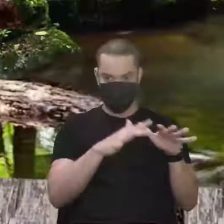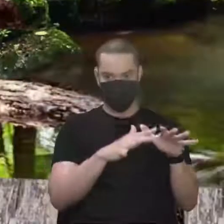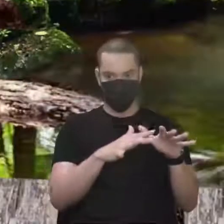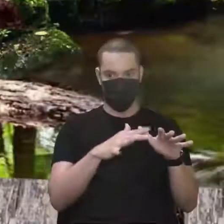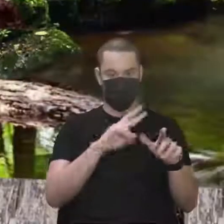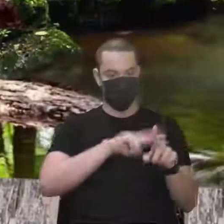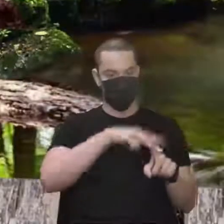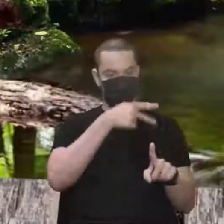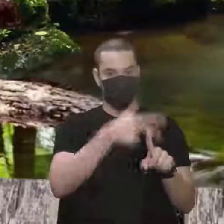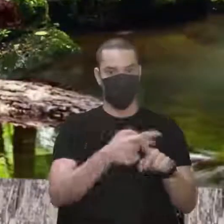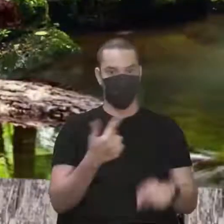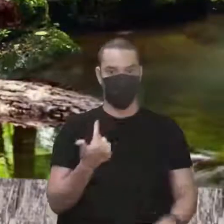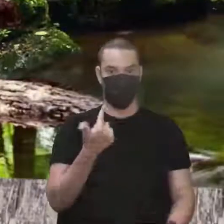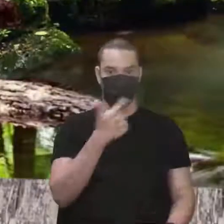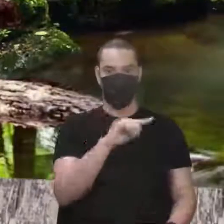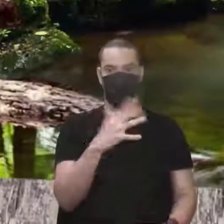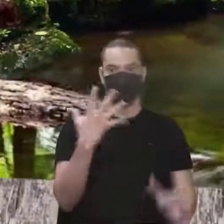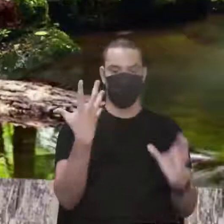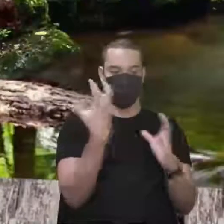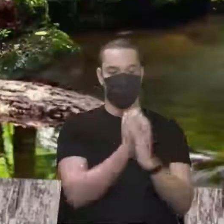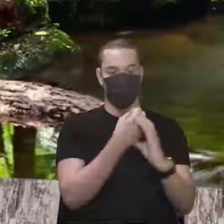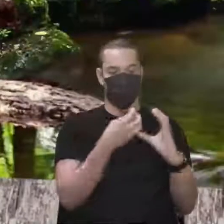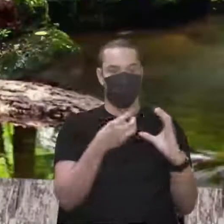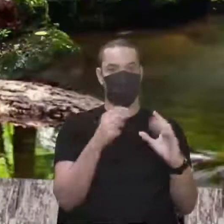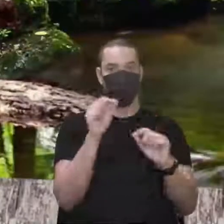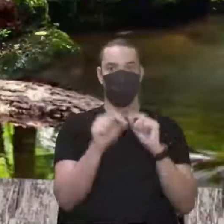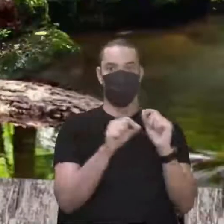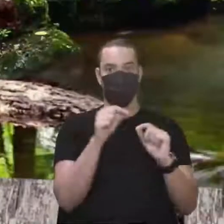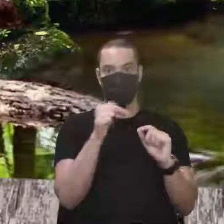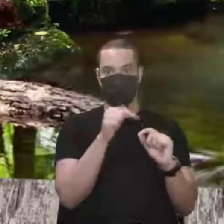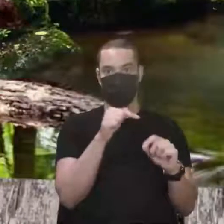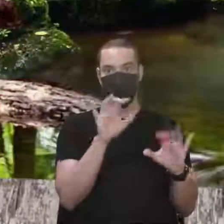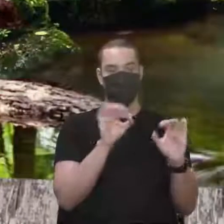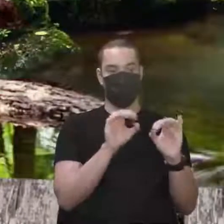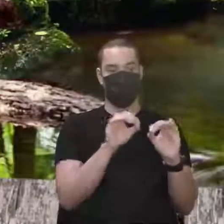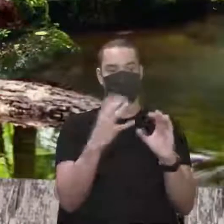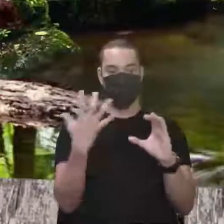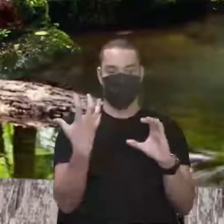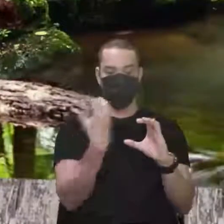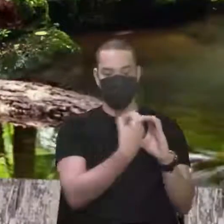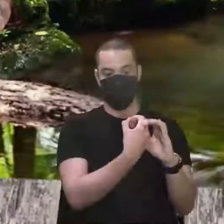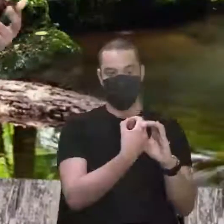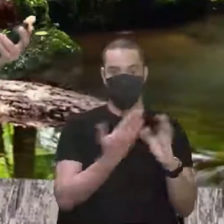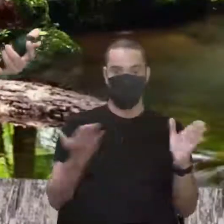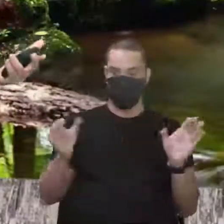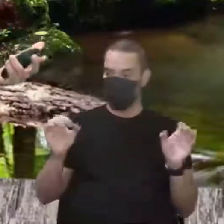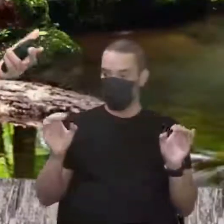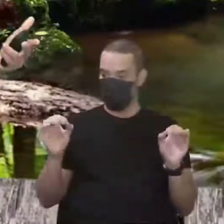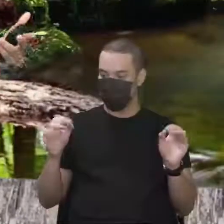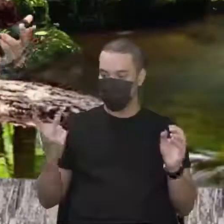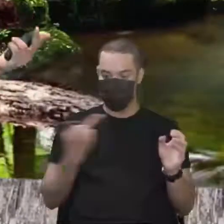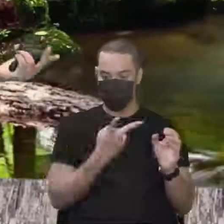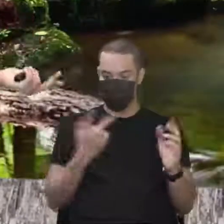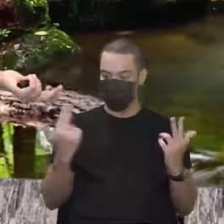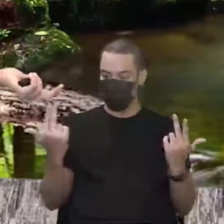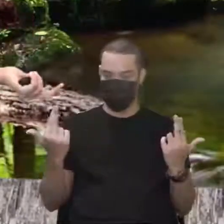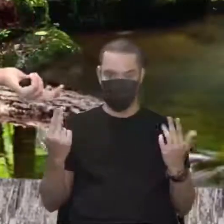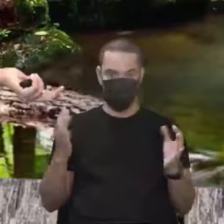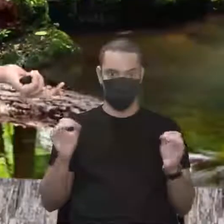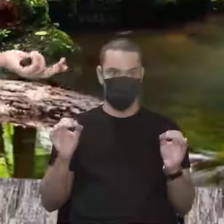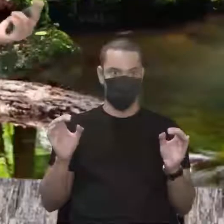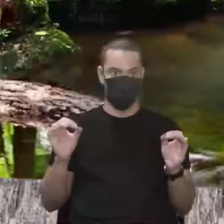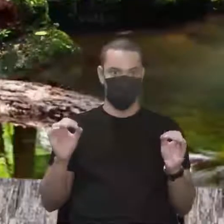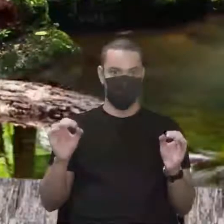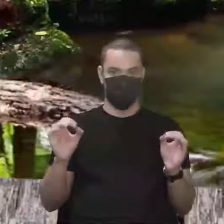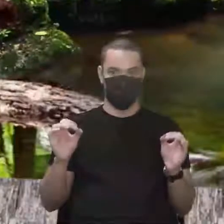plasmídio duplicado para a bactéria receptora. E aí, as duas vão ter esse fator, as duas vão ter esse